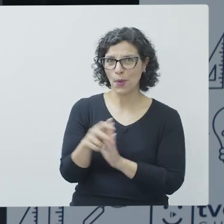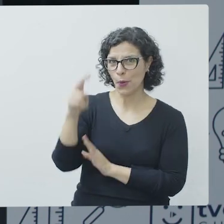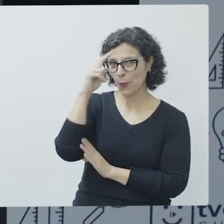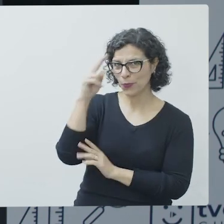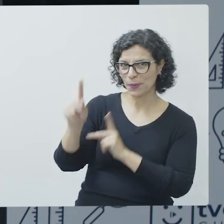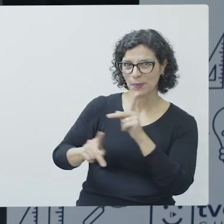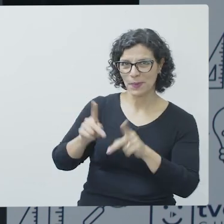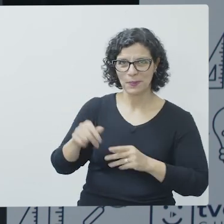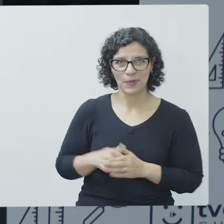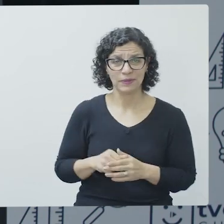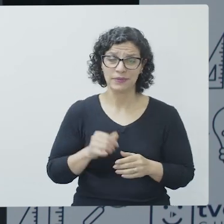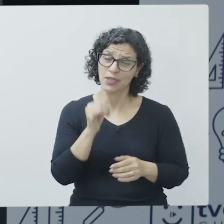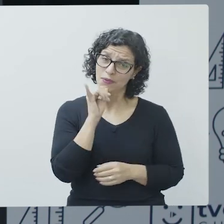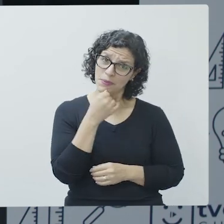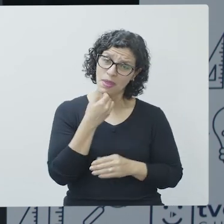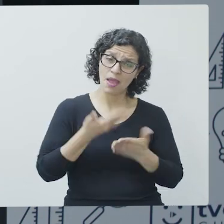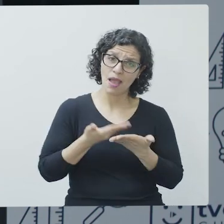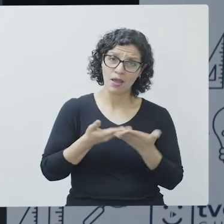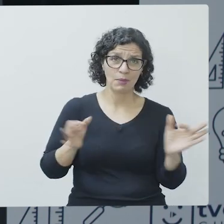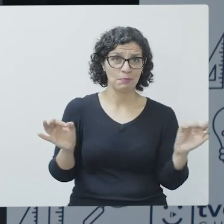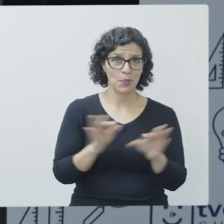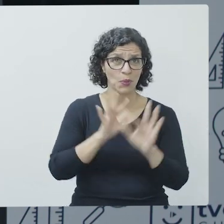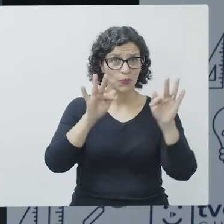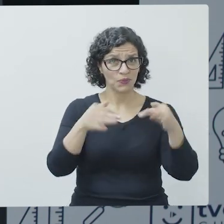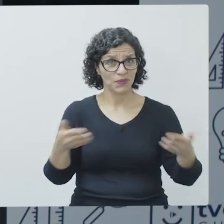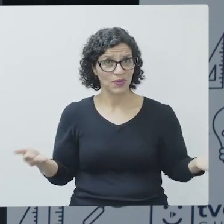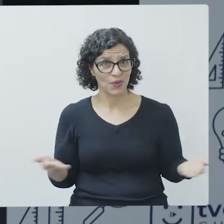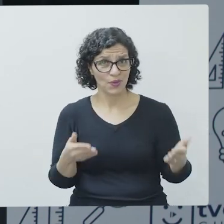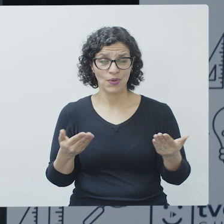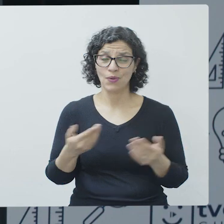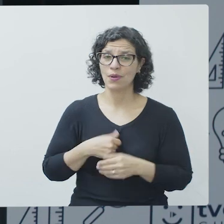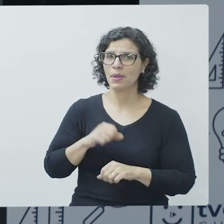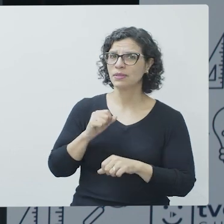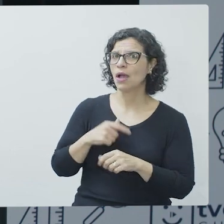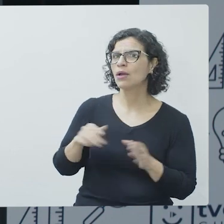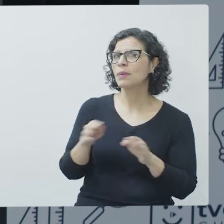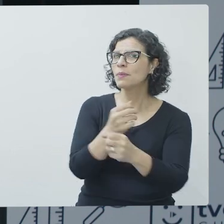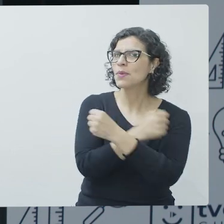cultura popular. Infelizmente, nossa aula terminou. Fico por aqui,